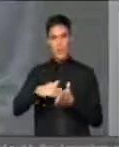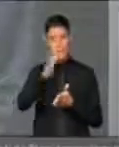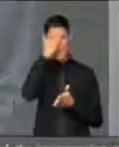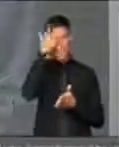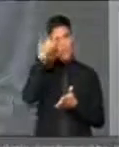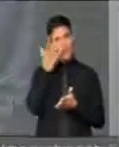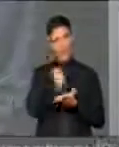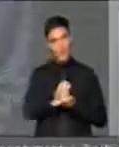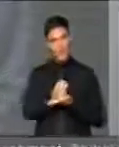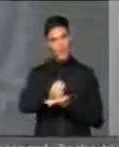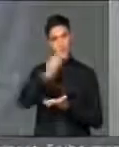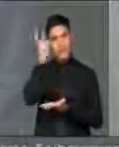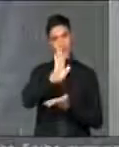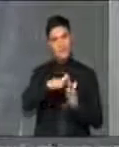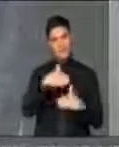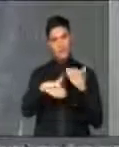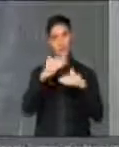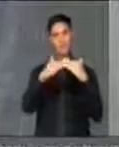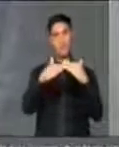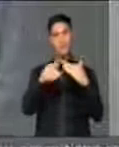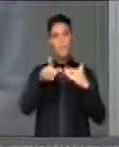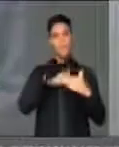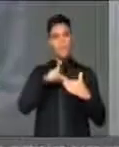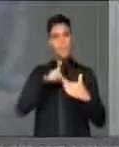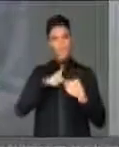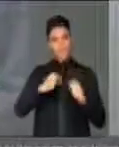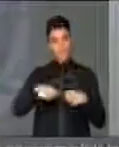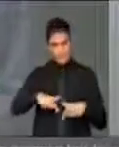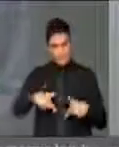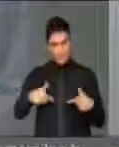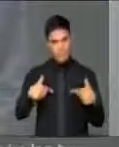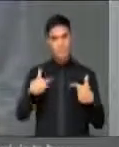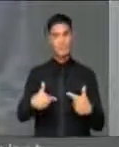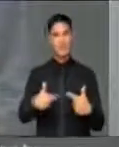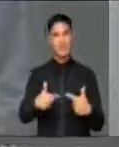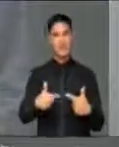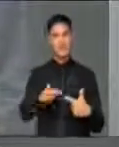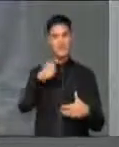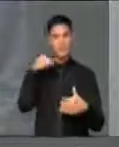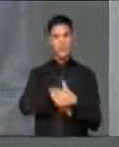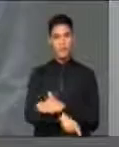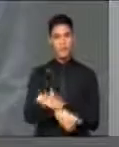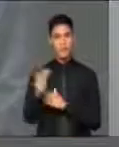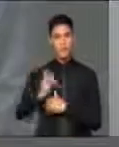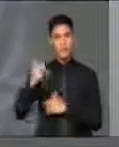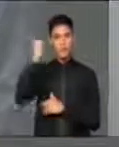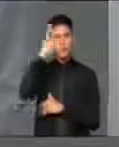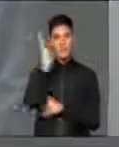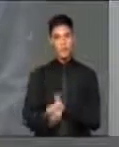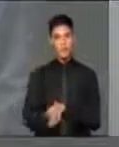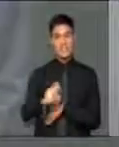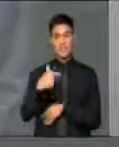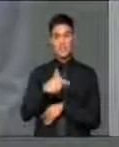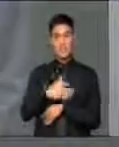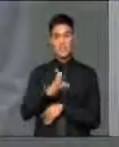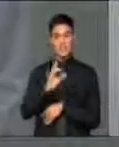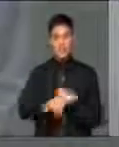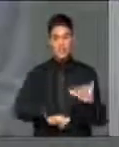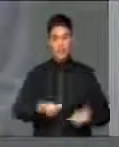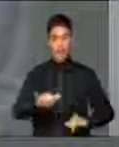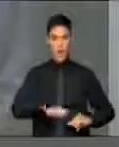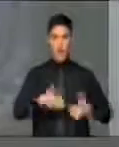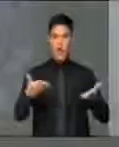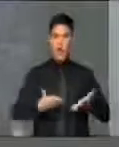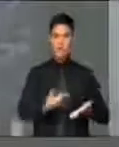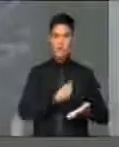em benefício do Brasil e do seu povo. Teremos que nos empenhar a fundo para que o futuro do Brasil não seja vítima de um presente